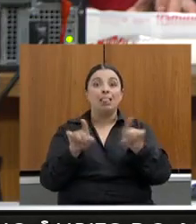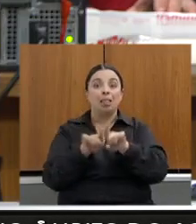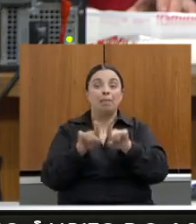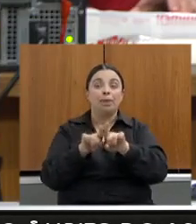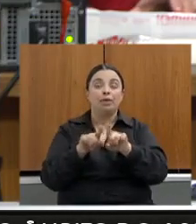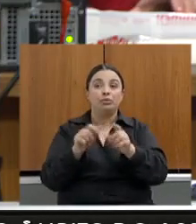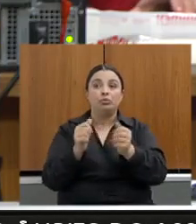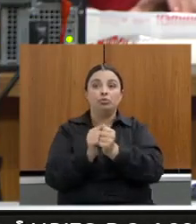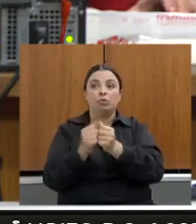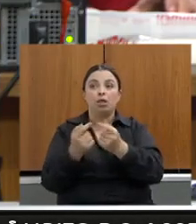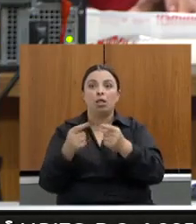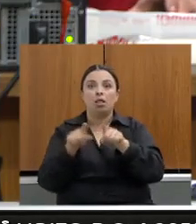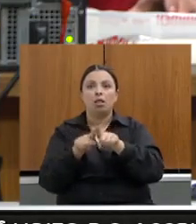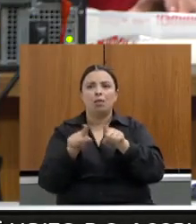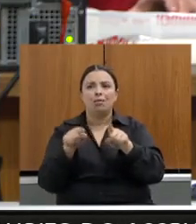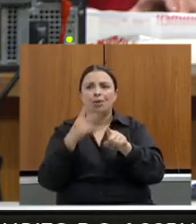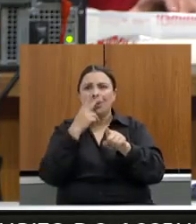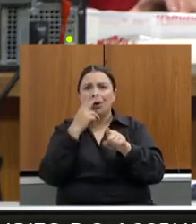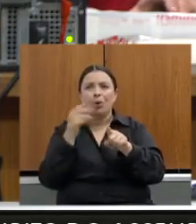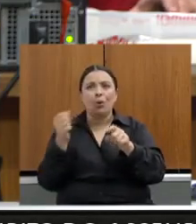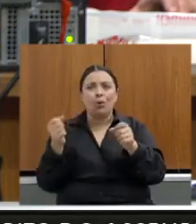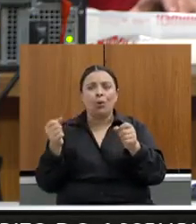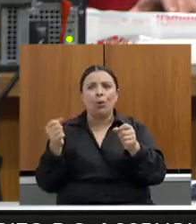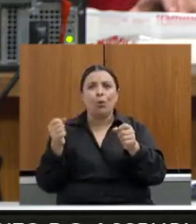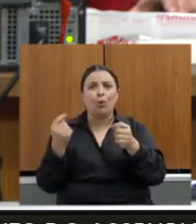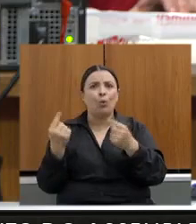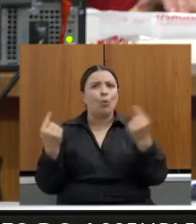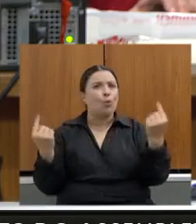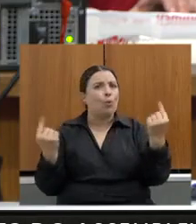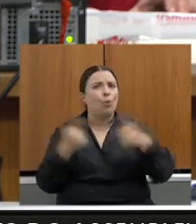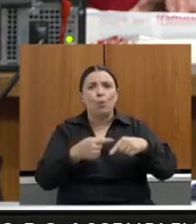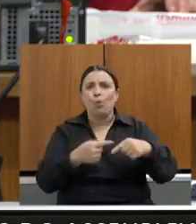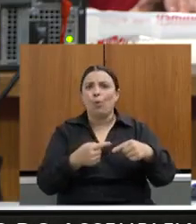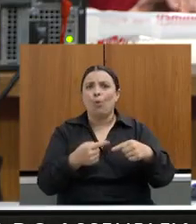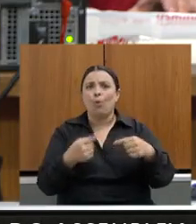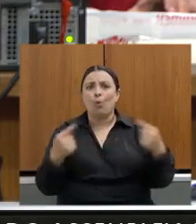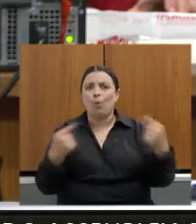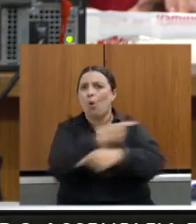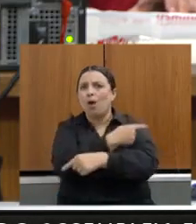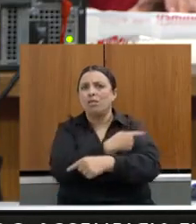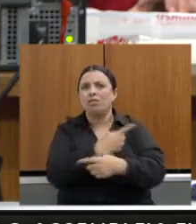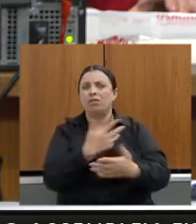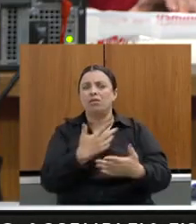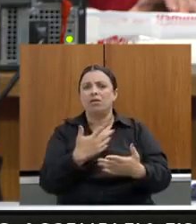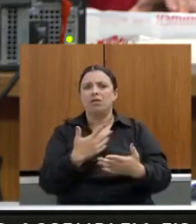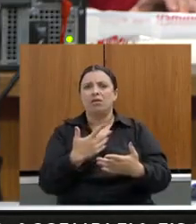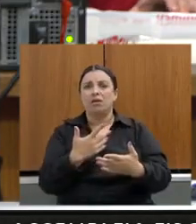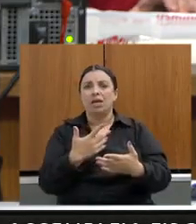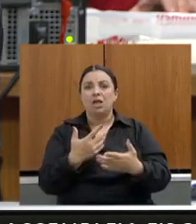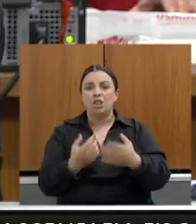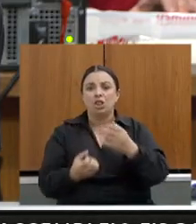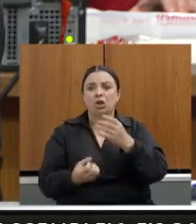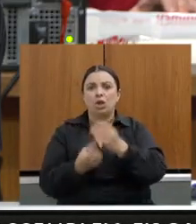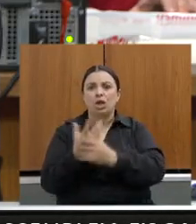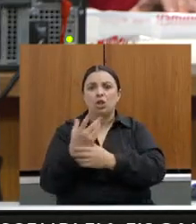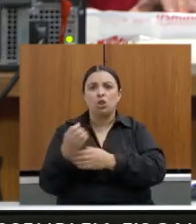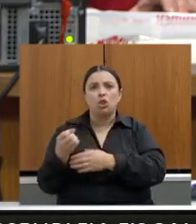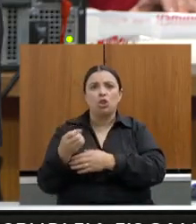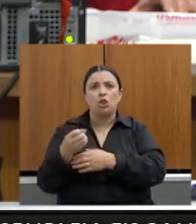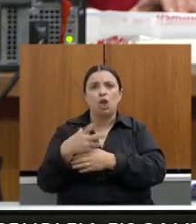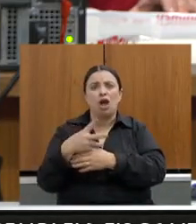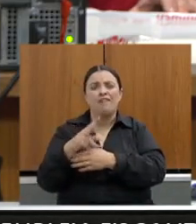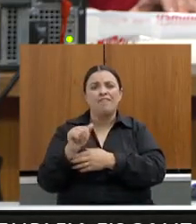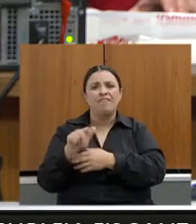né a a criação de novas vagas o que a gente percebe em relação a isso é que eles não estão é brigando né